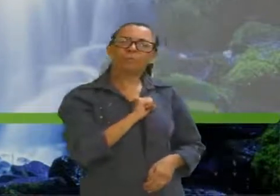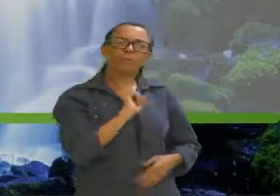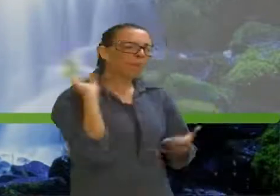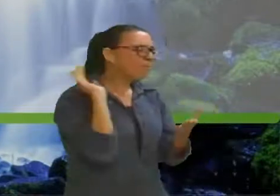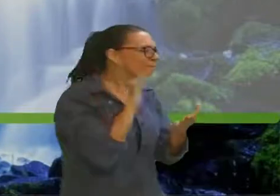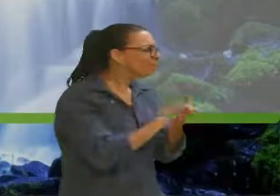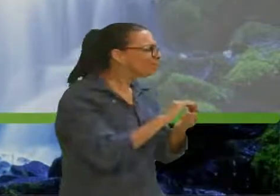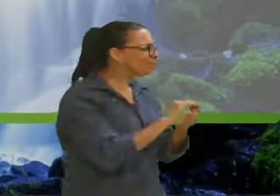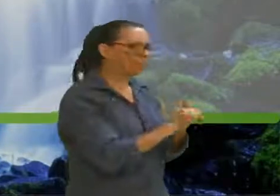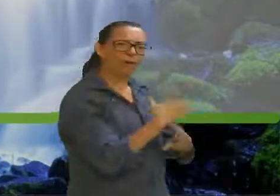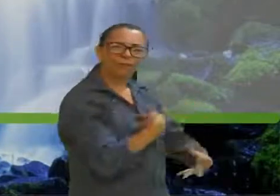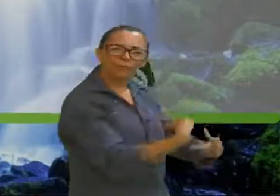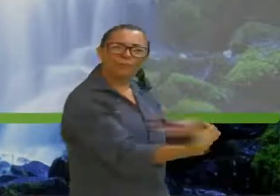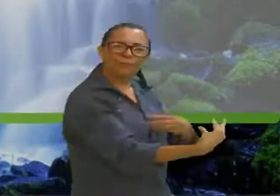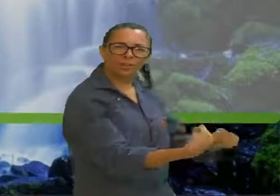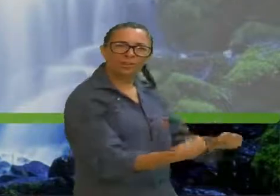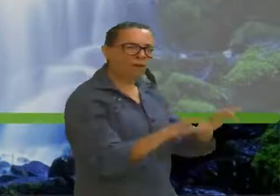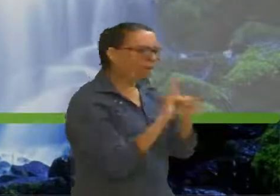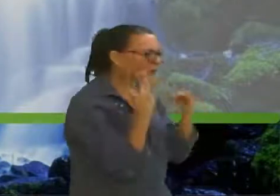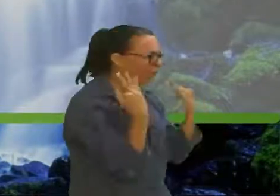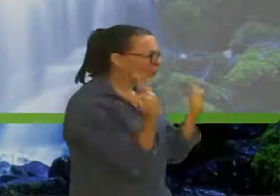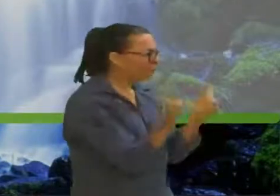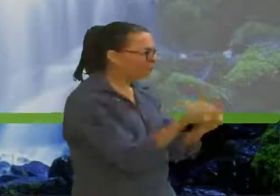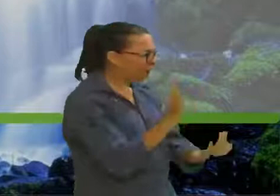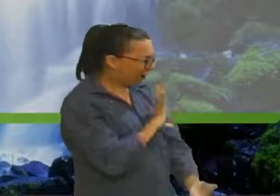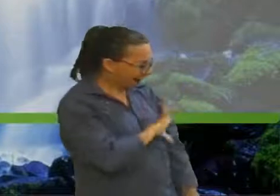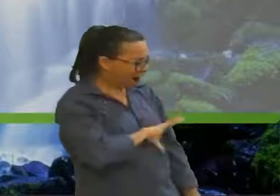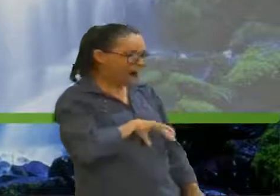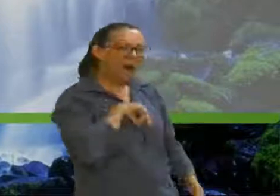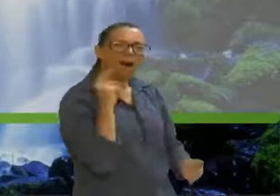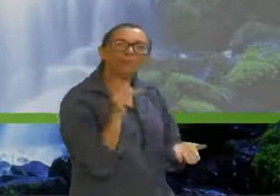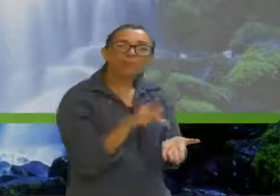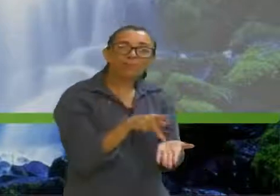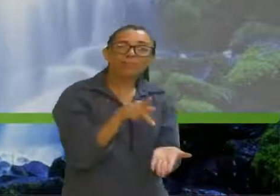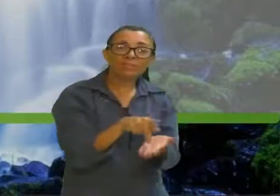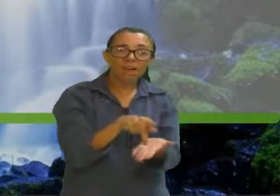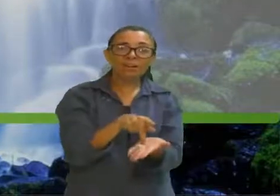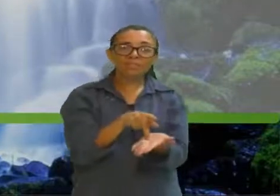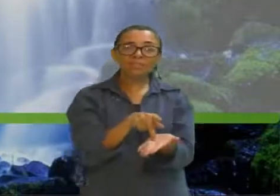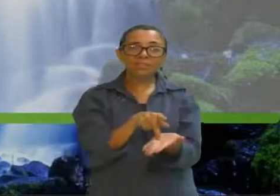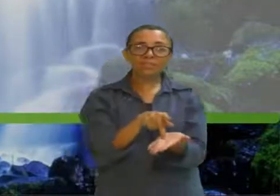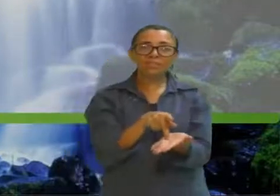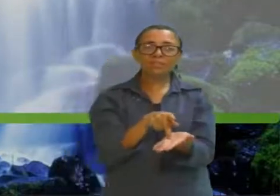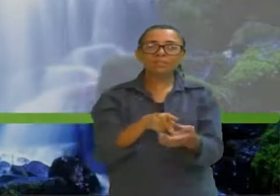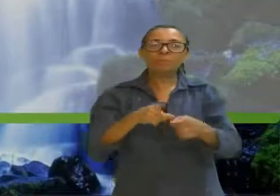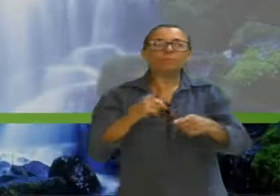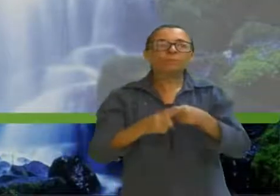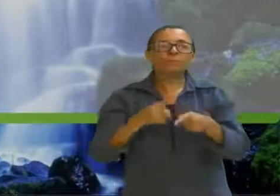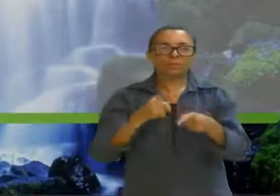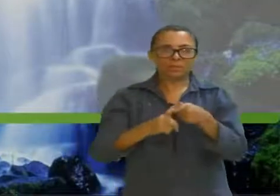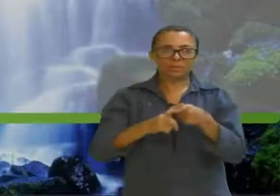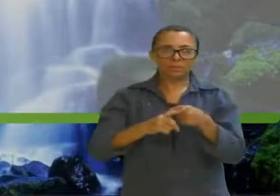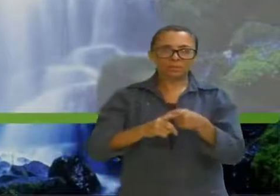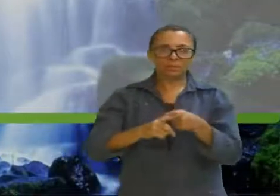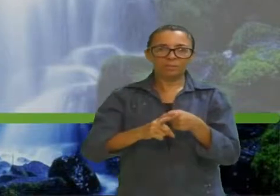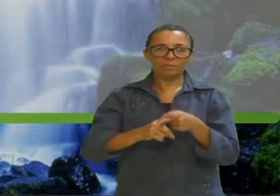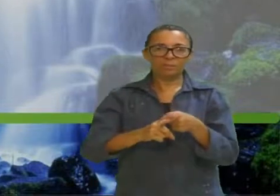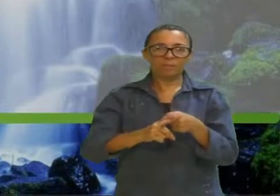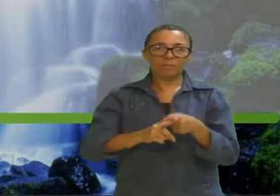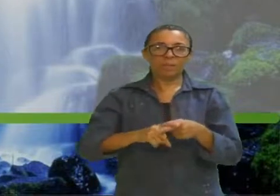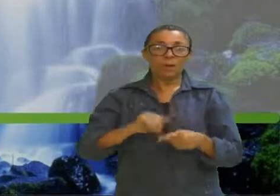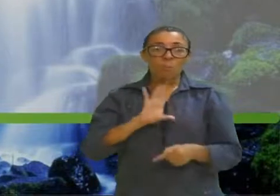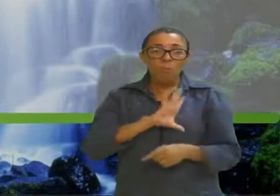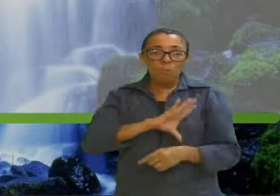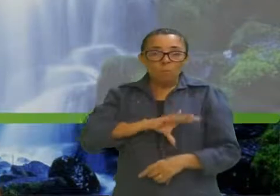que executar, fazer a sua vontade para que venham ter frutos.